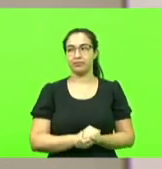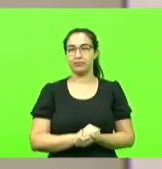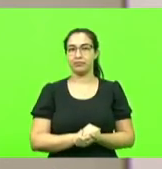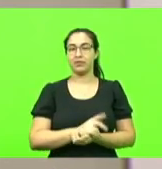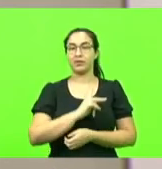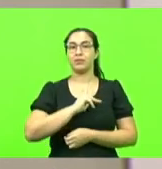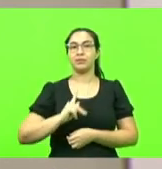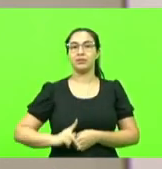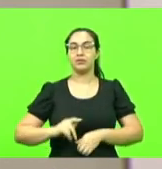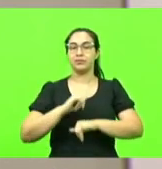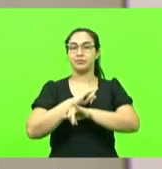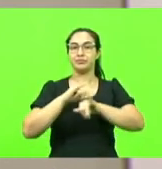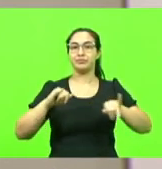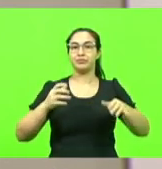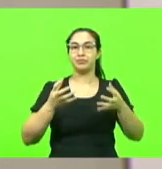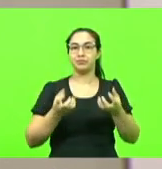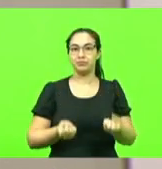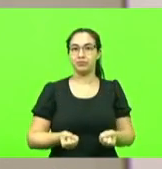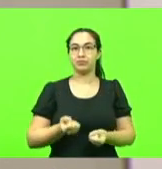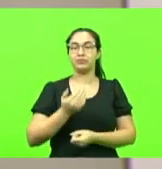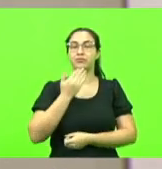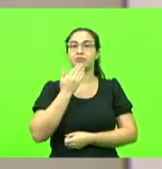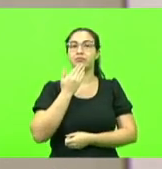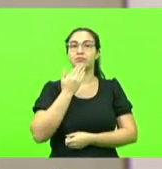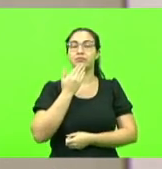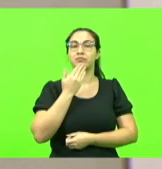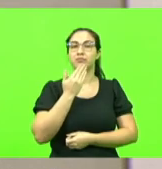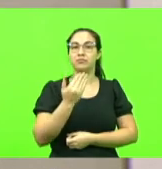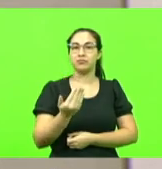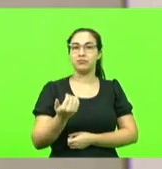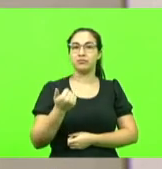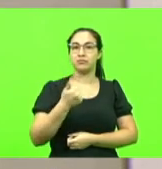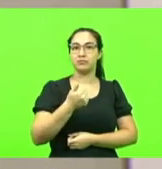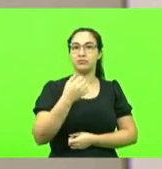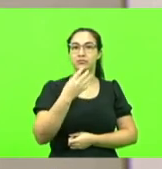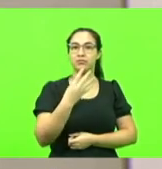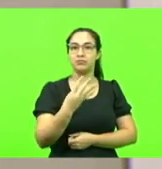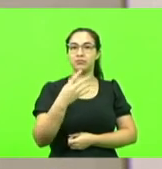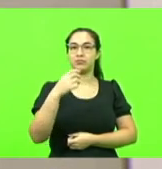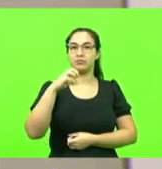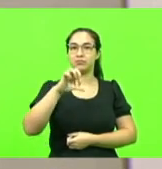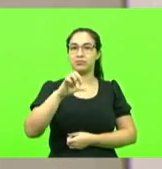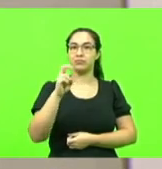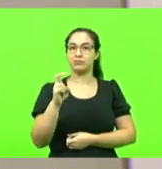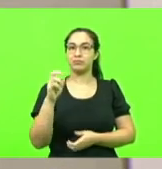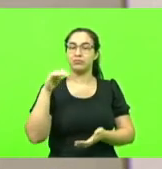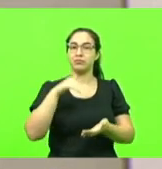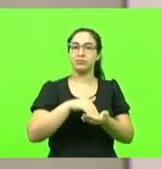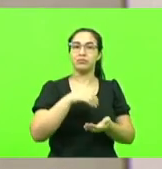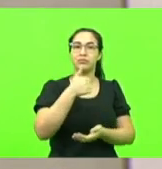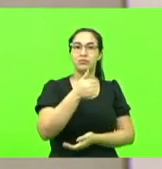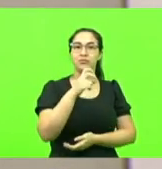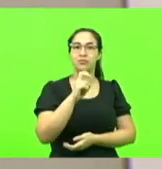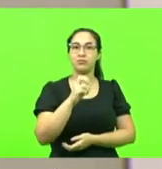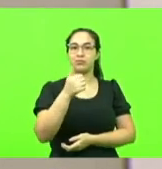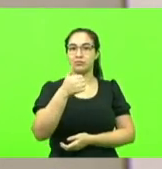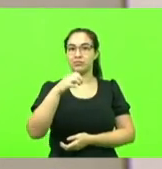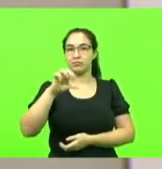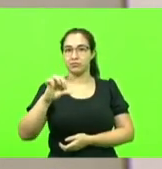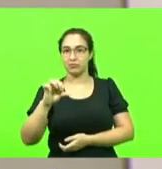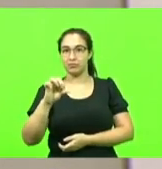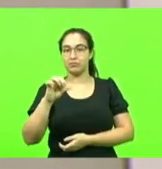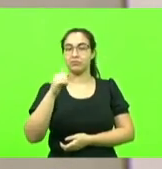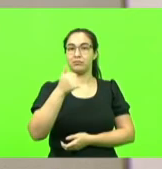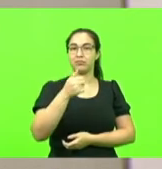presidência comunica que defere os seguintes requerimentos. Requerimentos 1495 a 1519 e